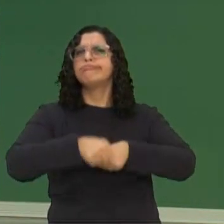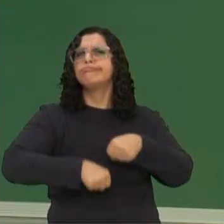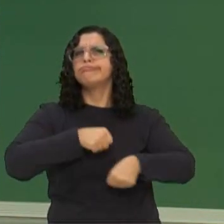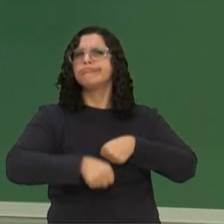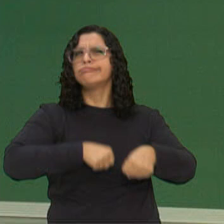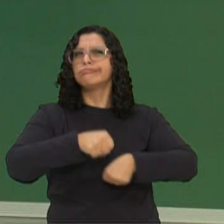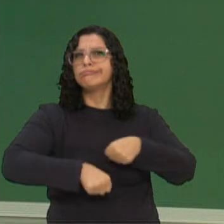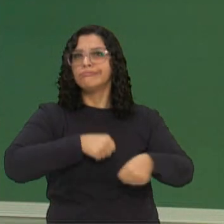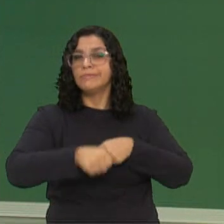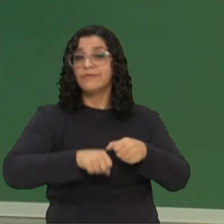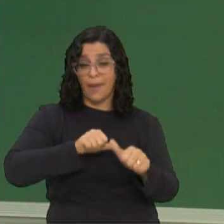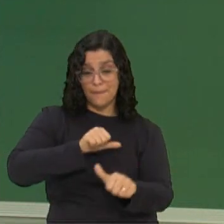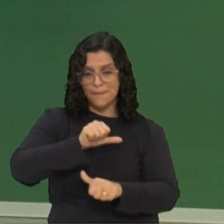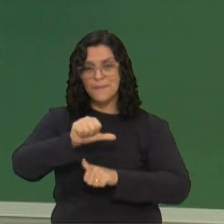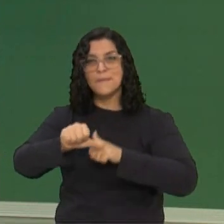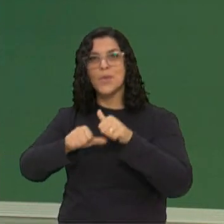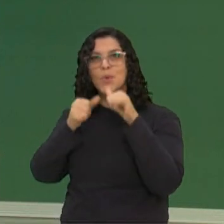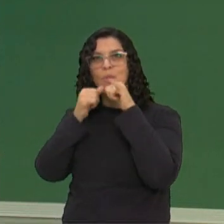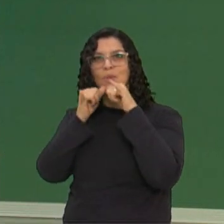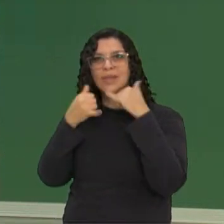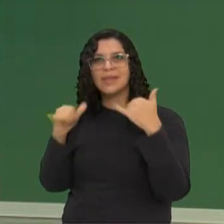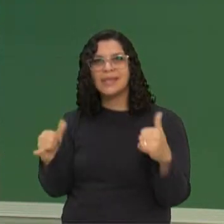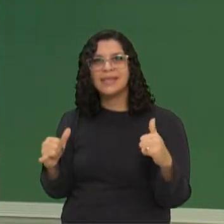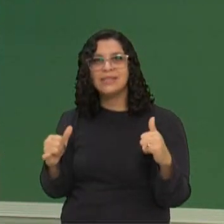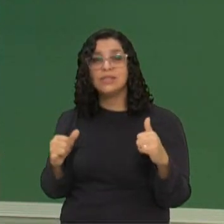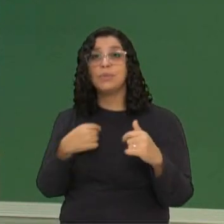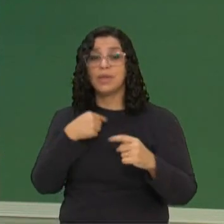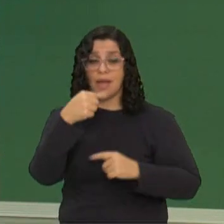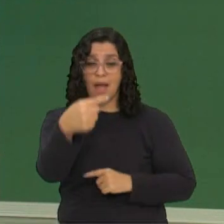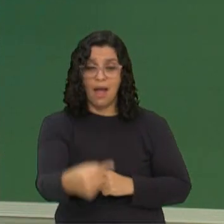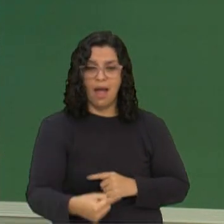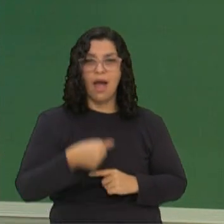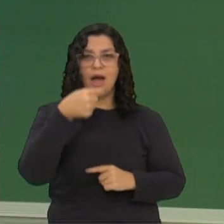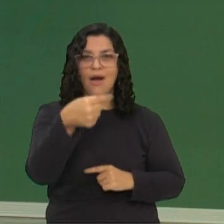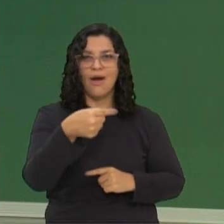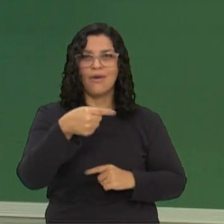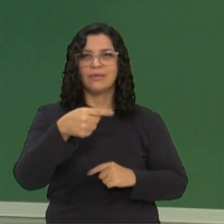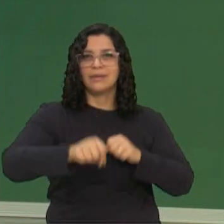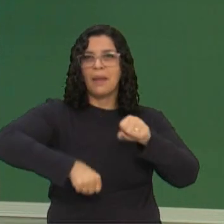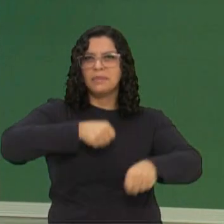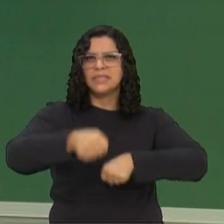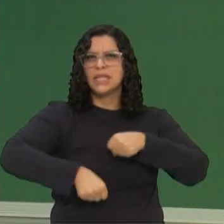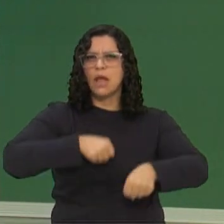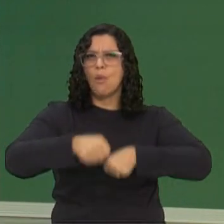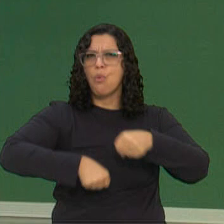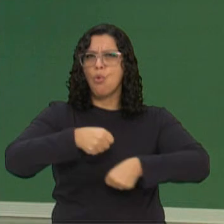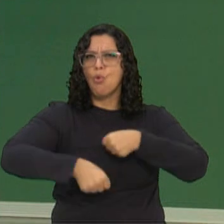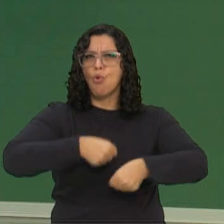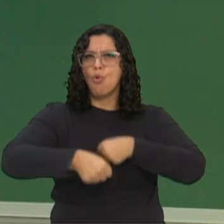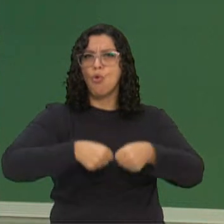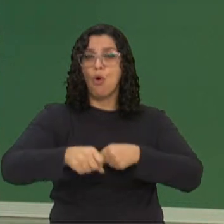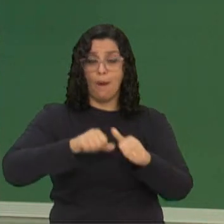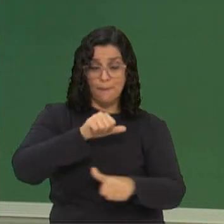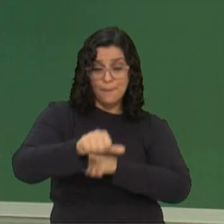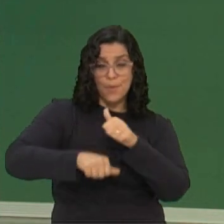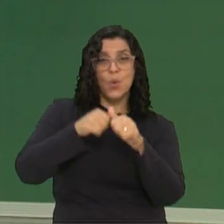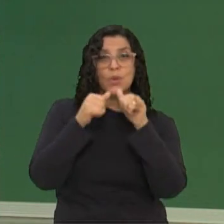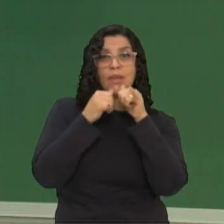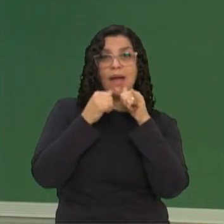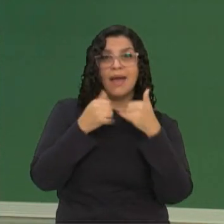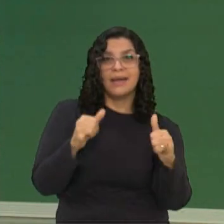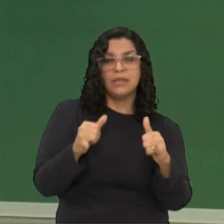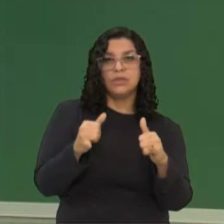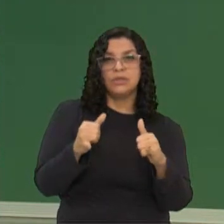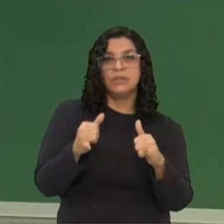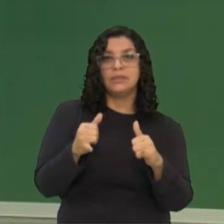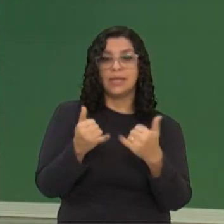energia elétrica. O movimento da roda gera a bobina ali dentro do dínamo e esse giro faz com